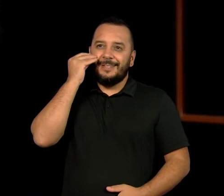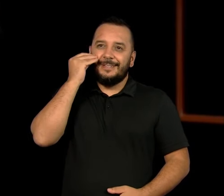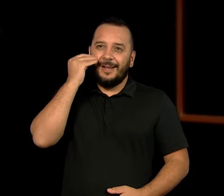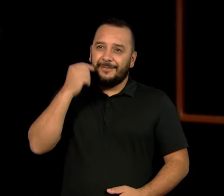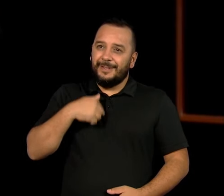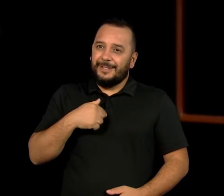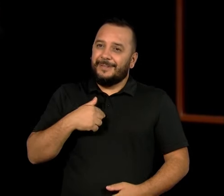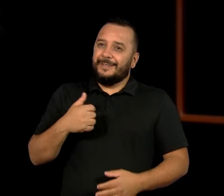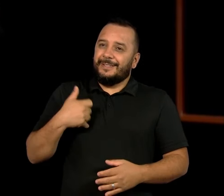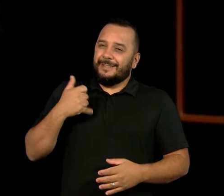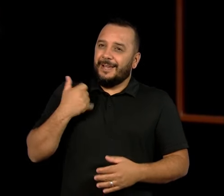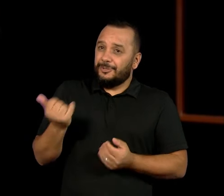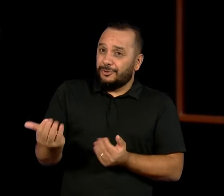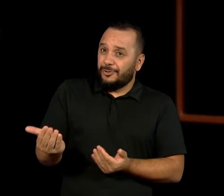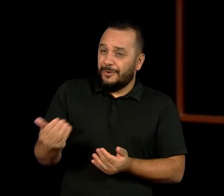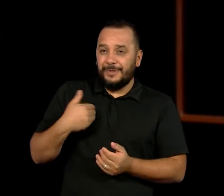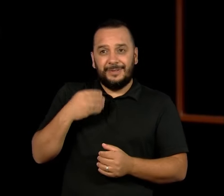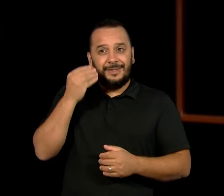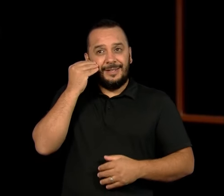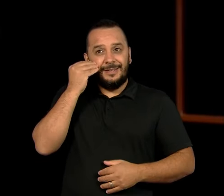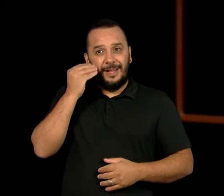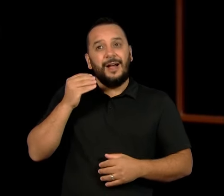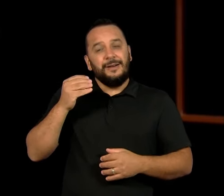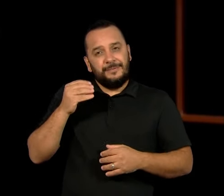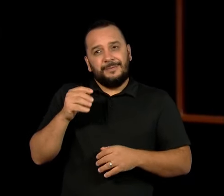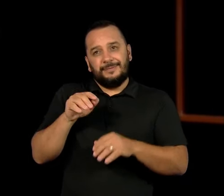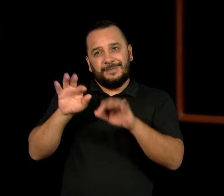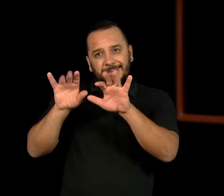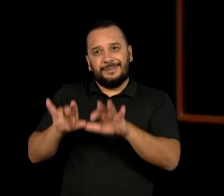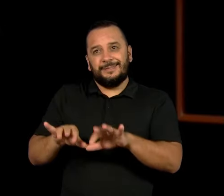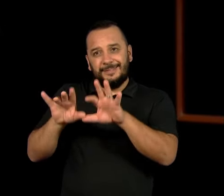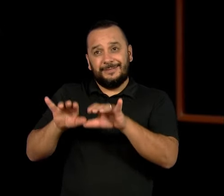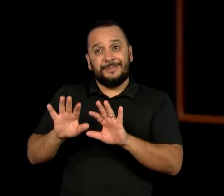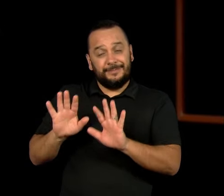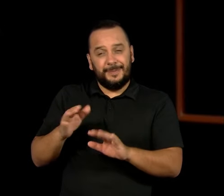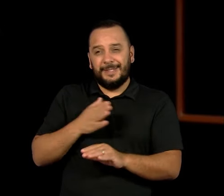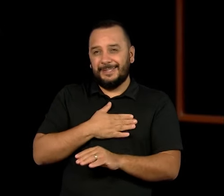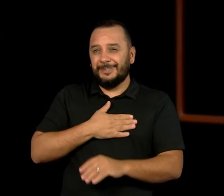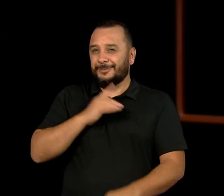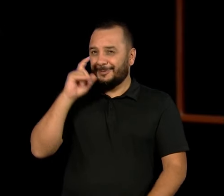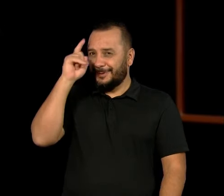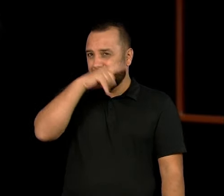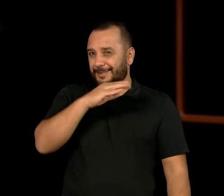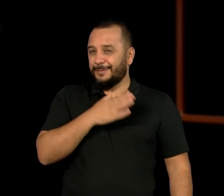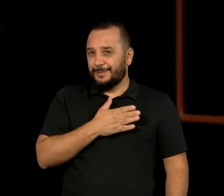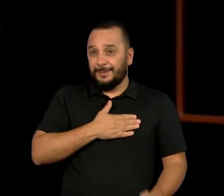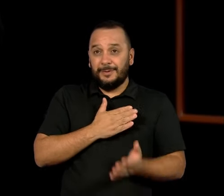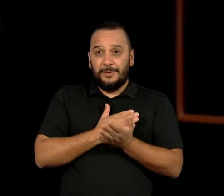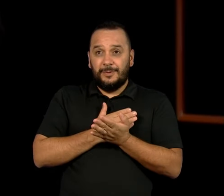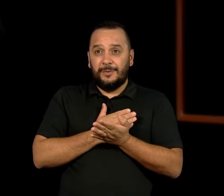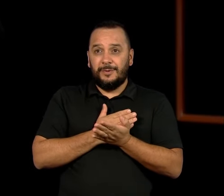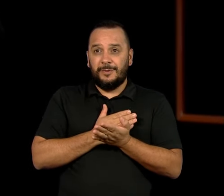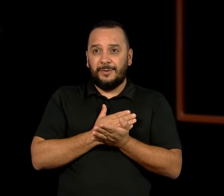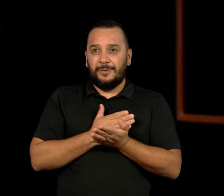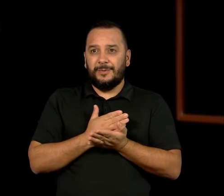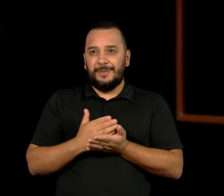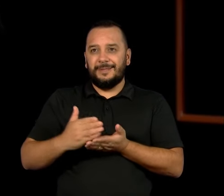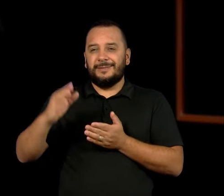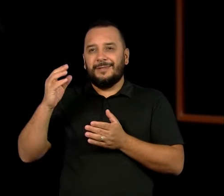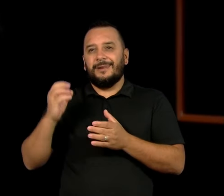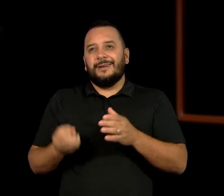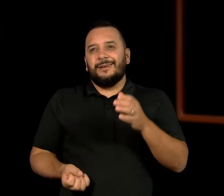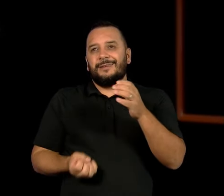muito jovem, escrever. E foi difícil começar realmente a